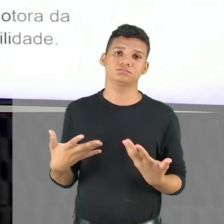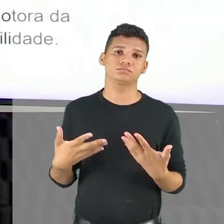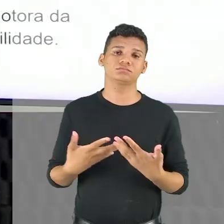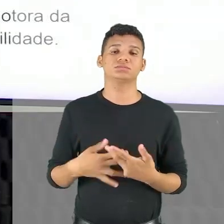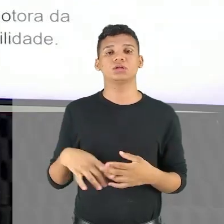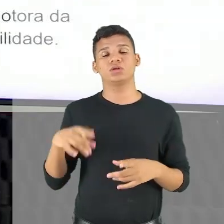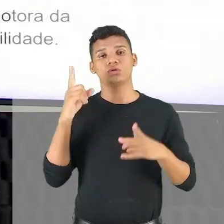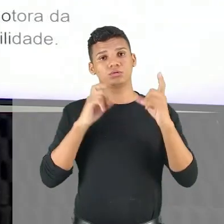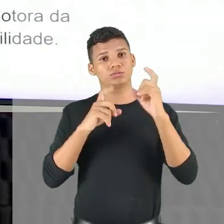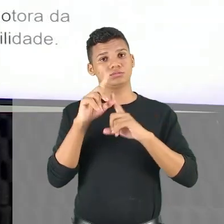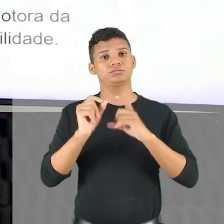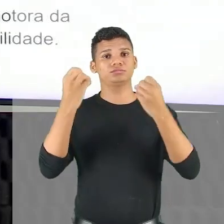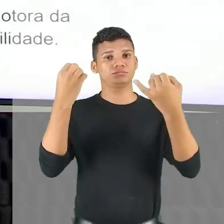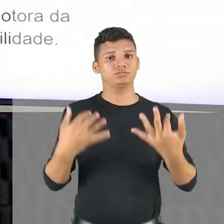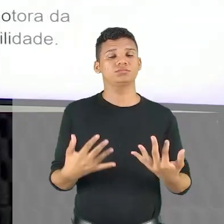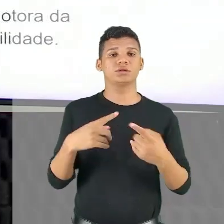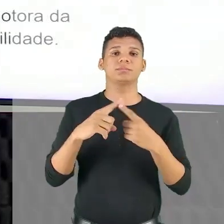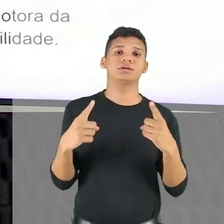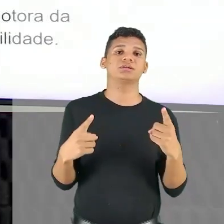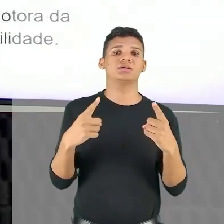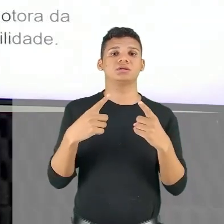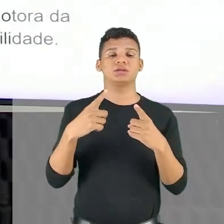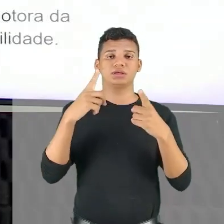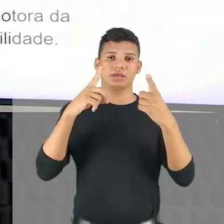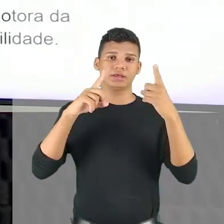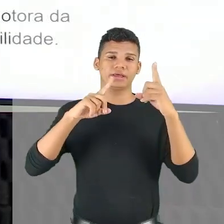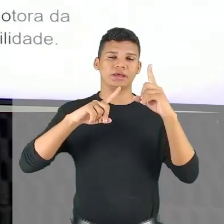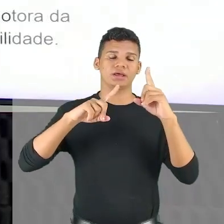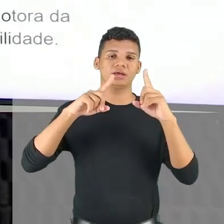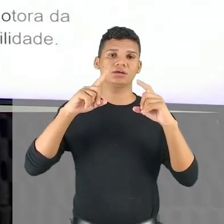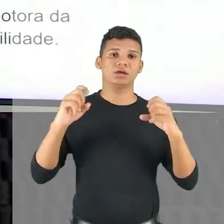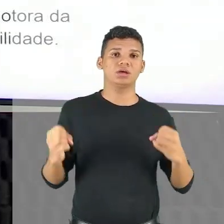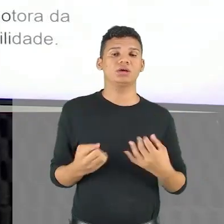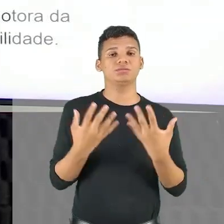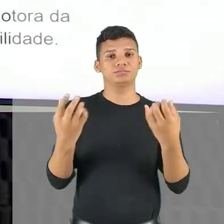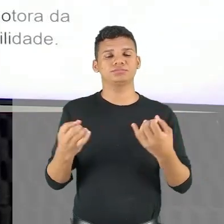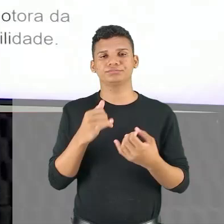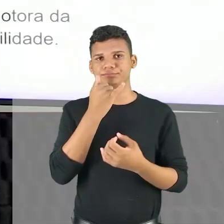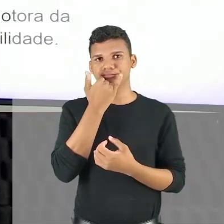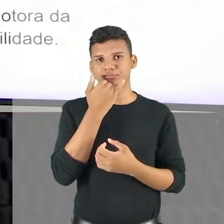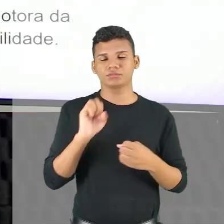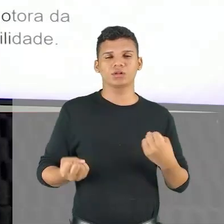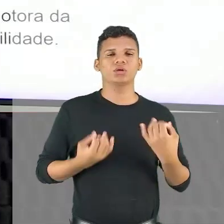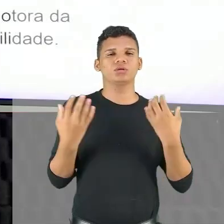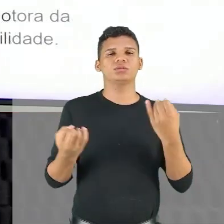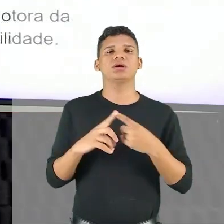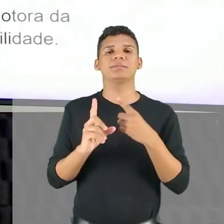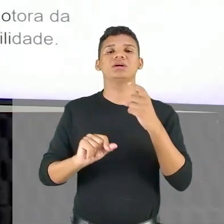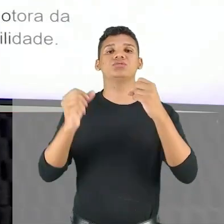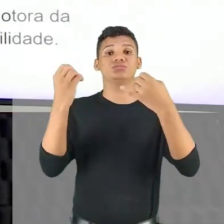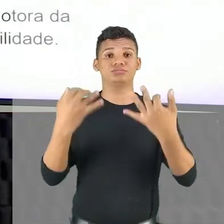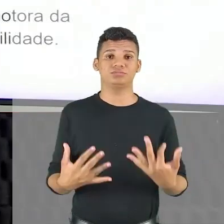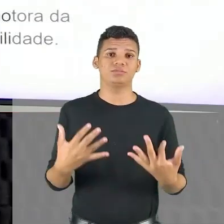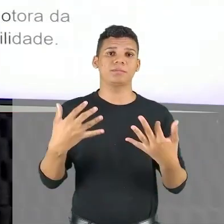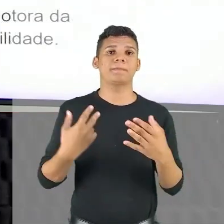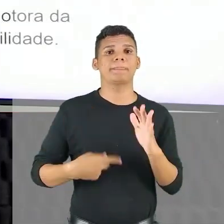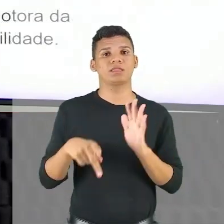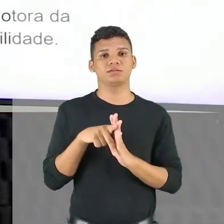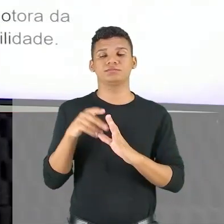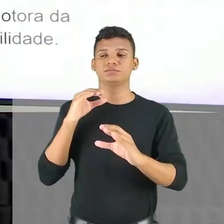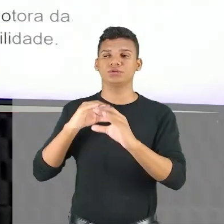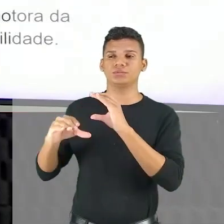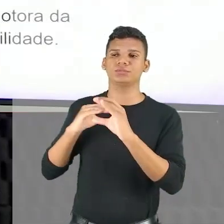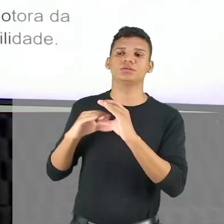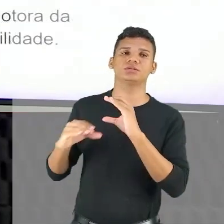essa expressão nós outros podemos, ali las mulheres podemos, e nuestros hijos, para promover uma identificação entre o